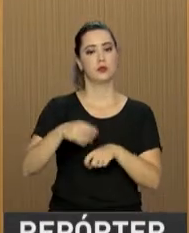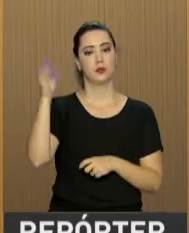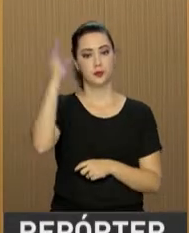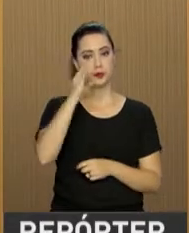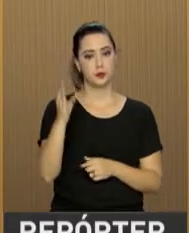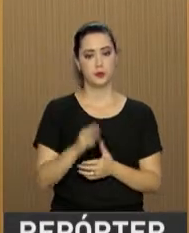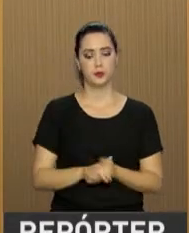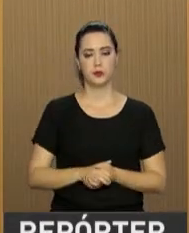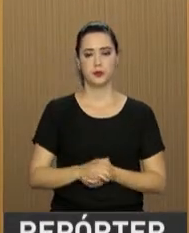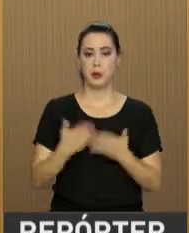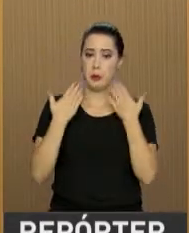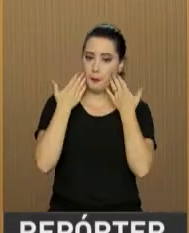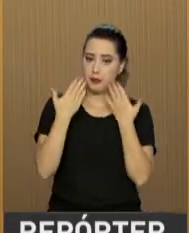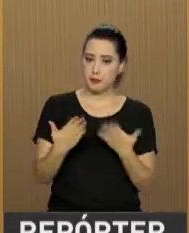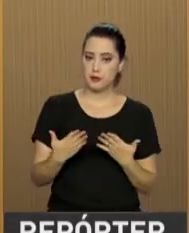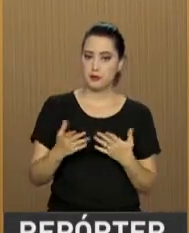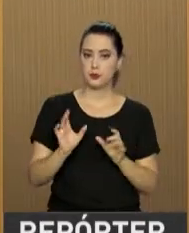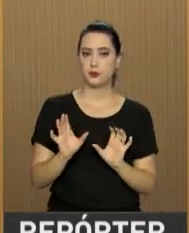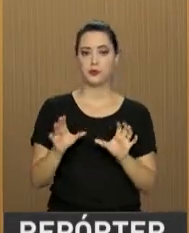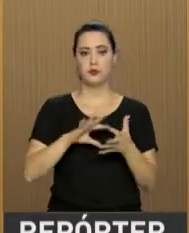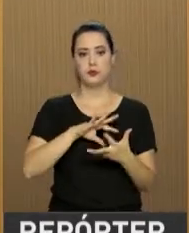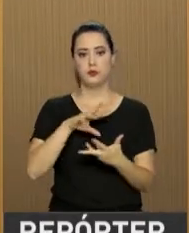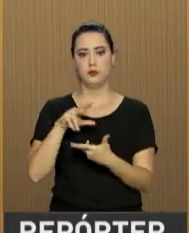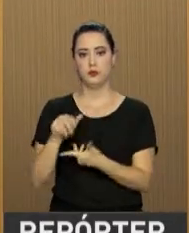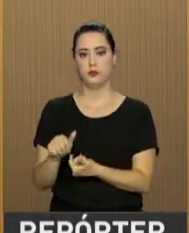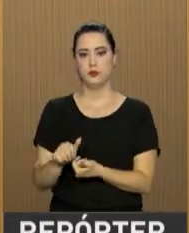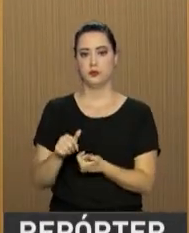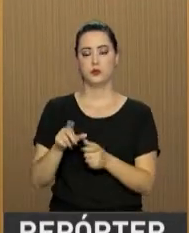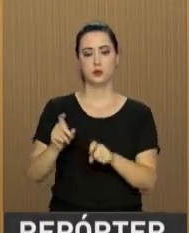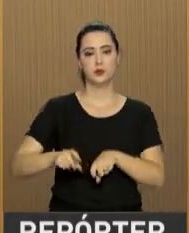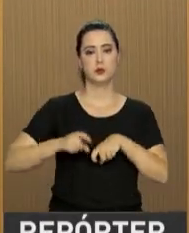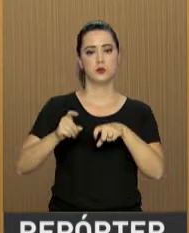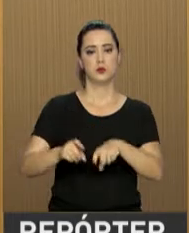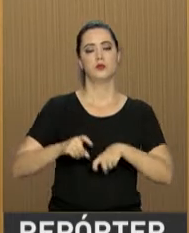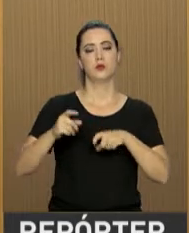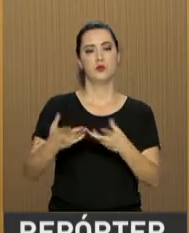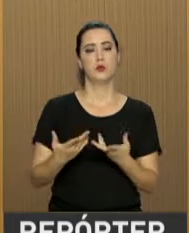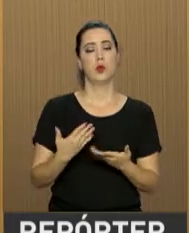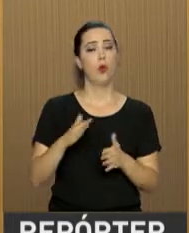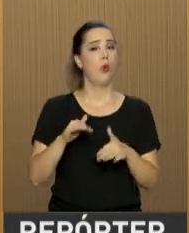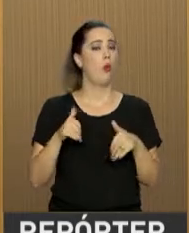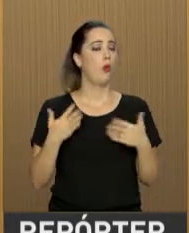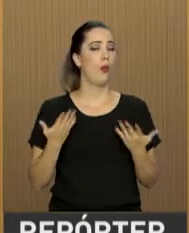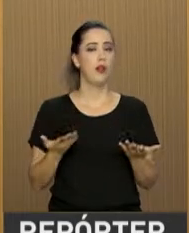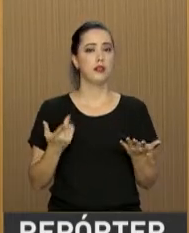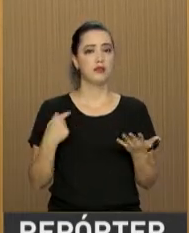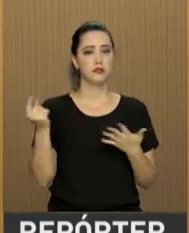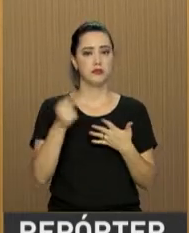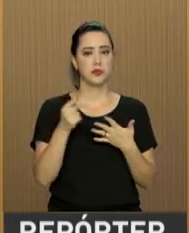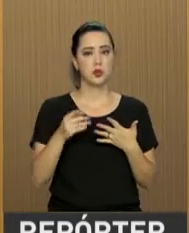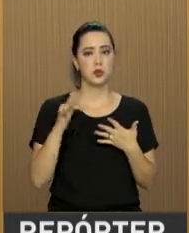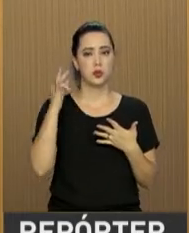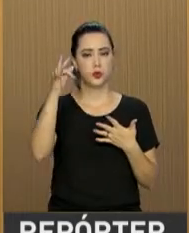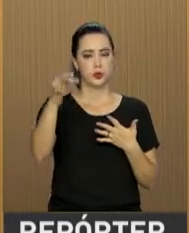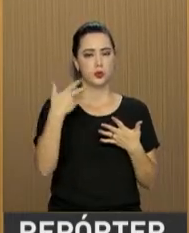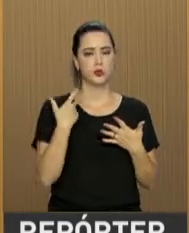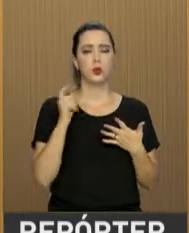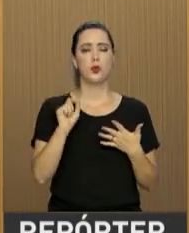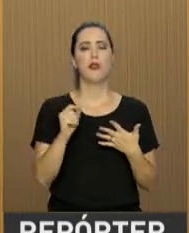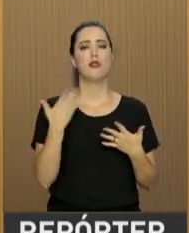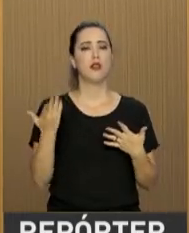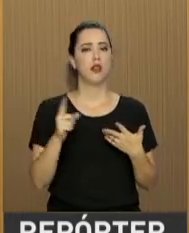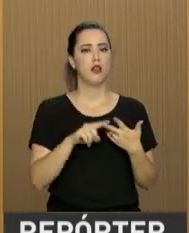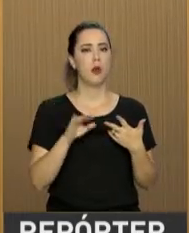que apresenta não é para o mundo da agropecuária quais são as grandes tendências quais são as grandes